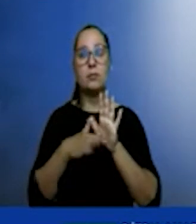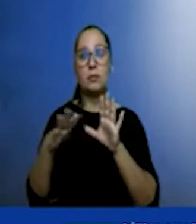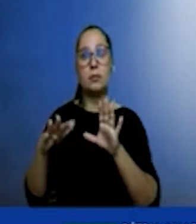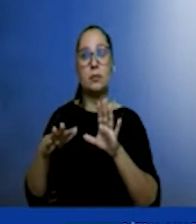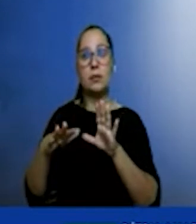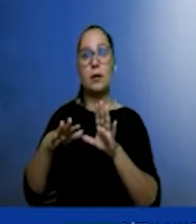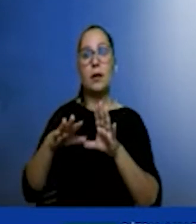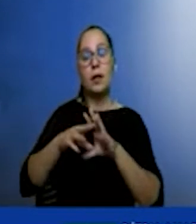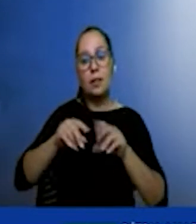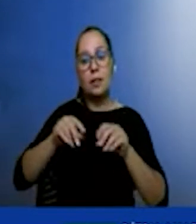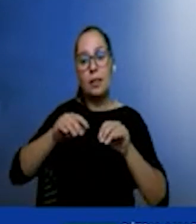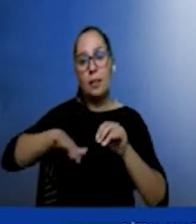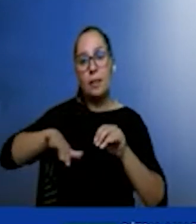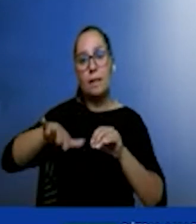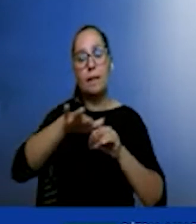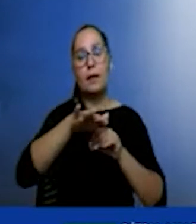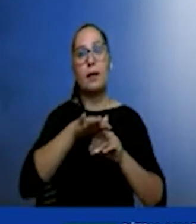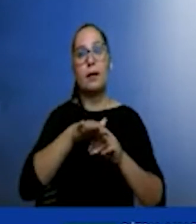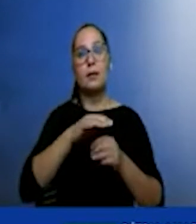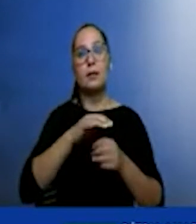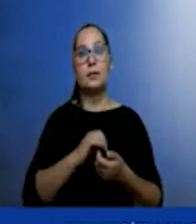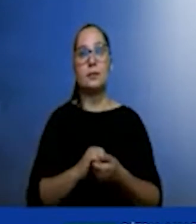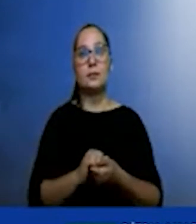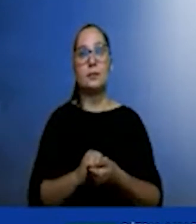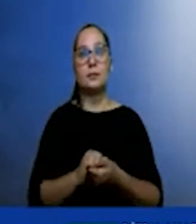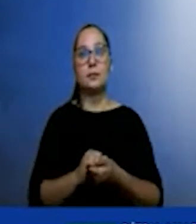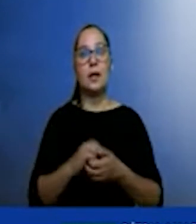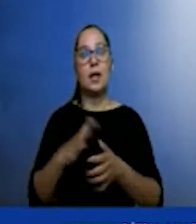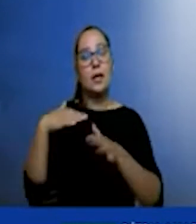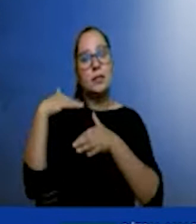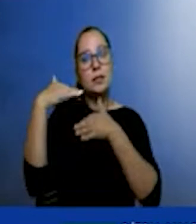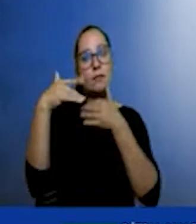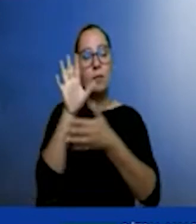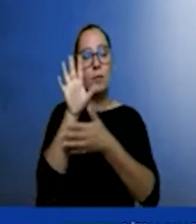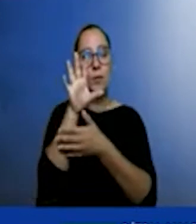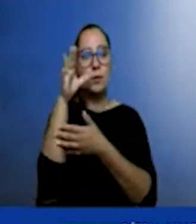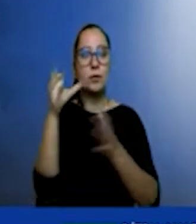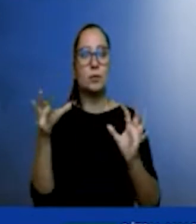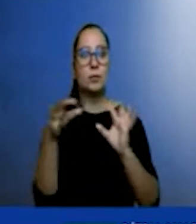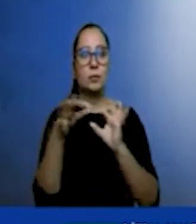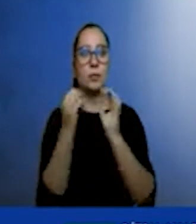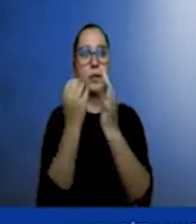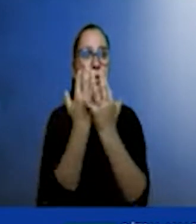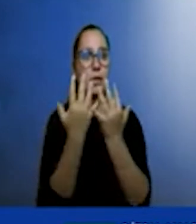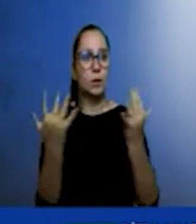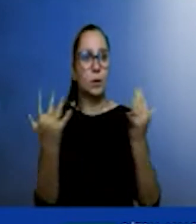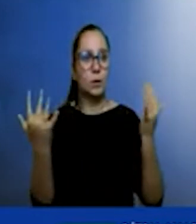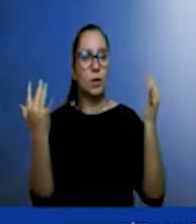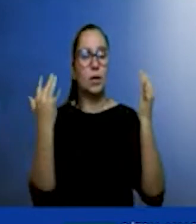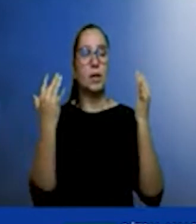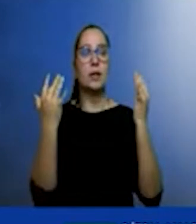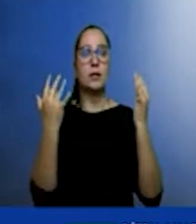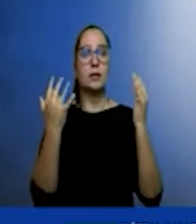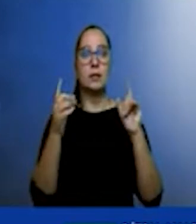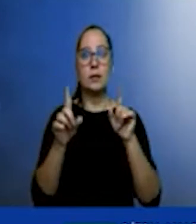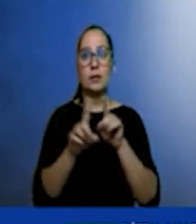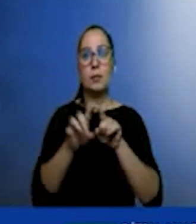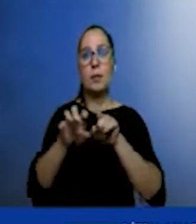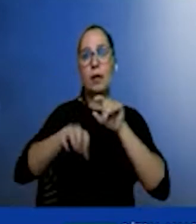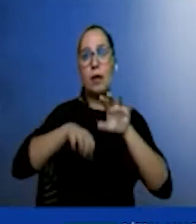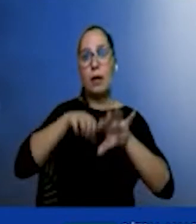que envolve aí desenvolvimento de soluções baseadas na natureza, a questão de captura